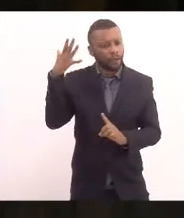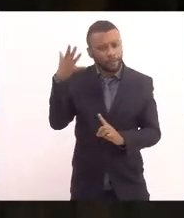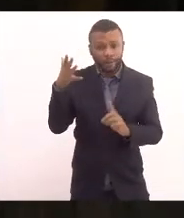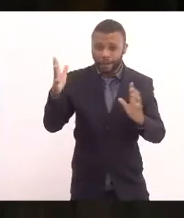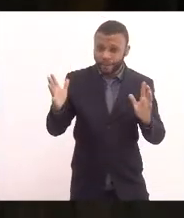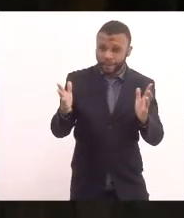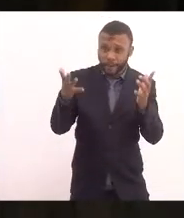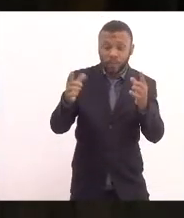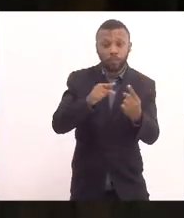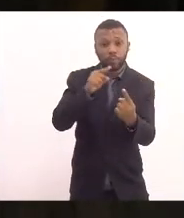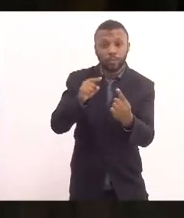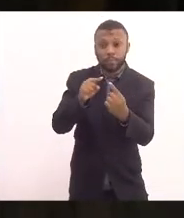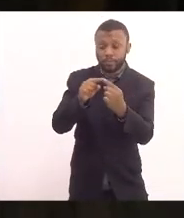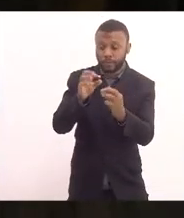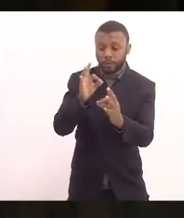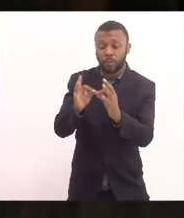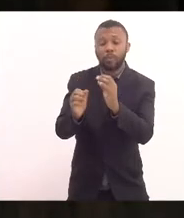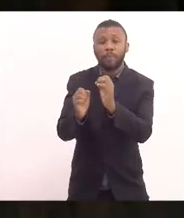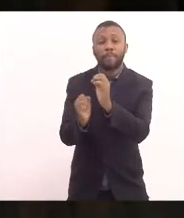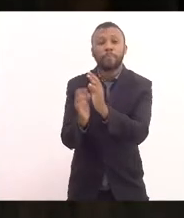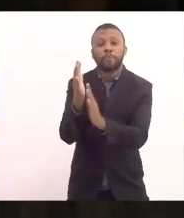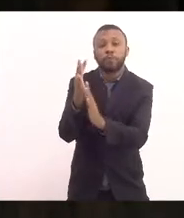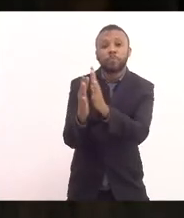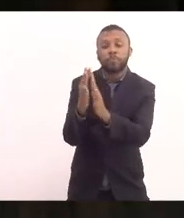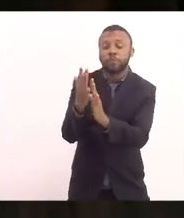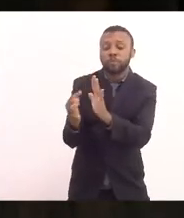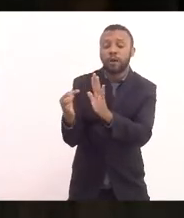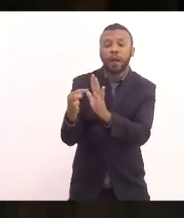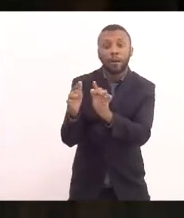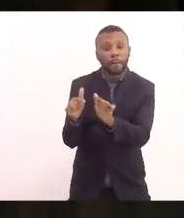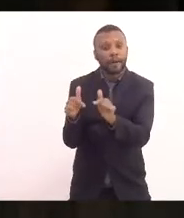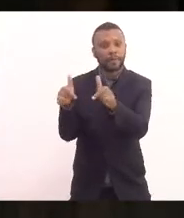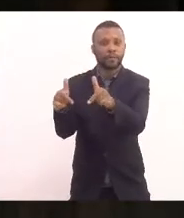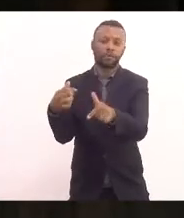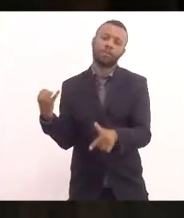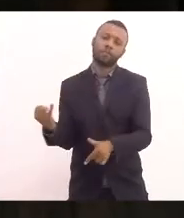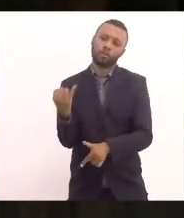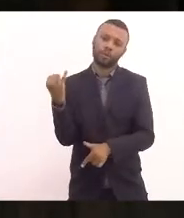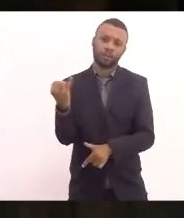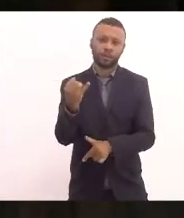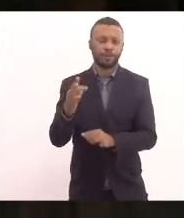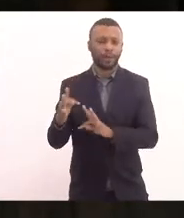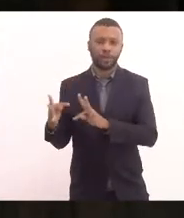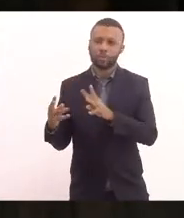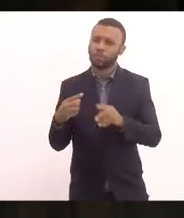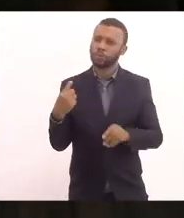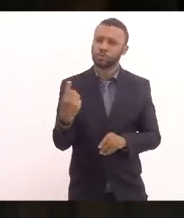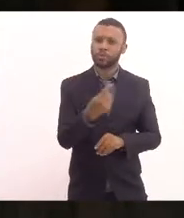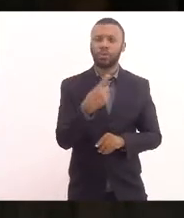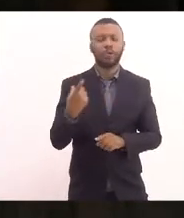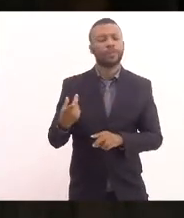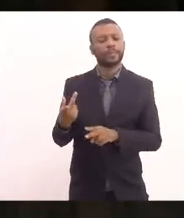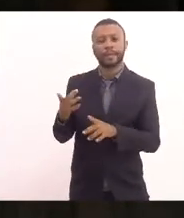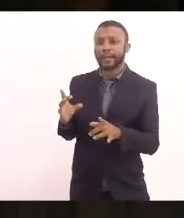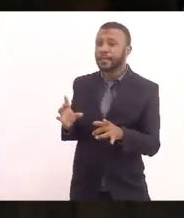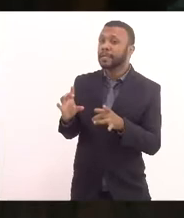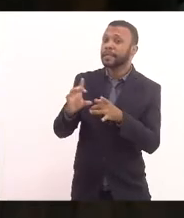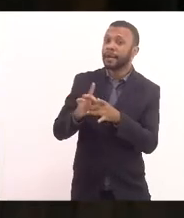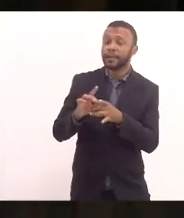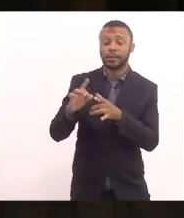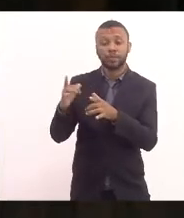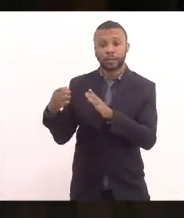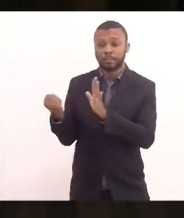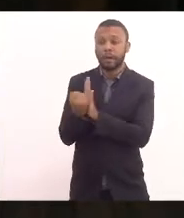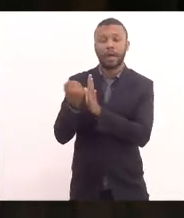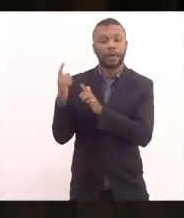acender a lâmpada é um evento muito importante para todos nós, que é fruto dessa nossa tradição